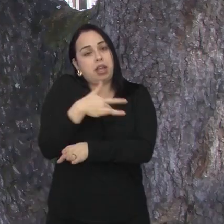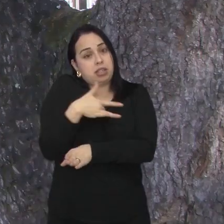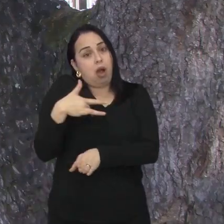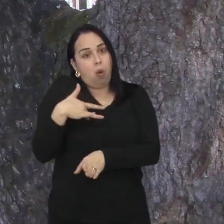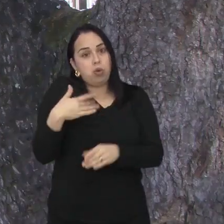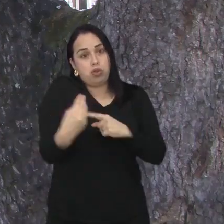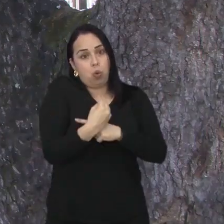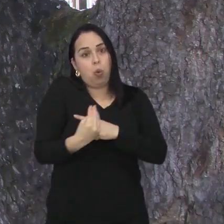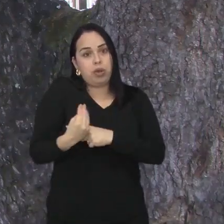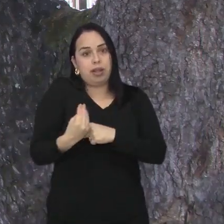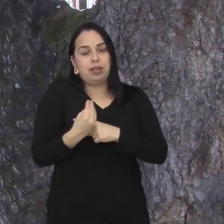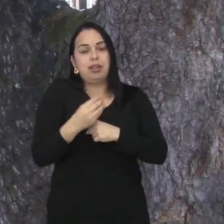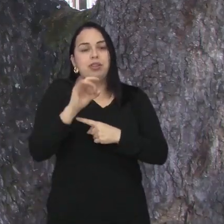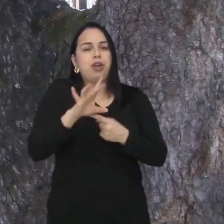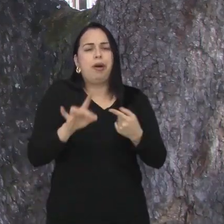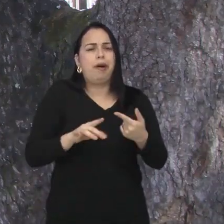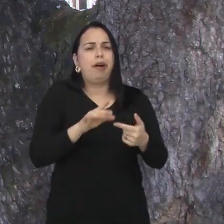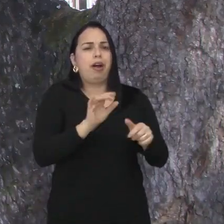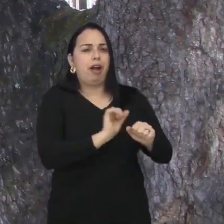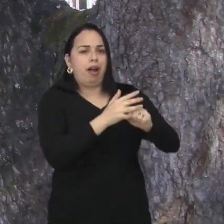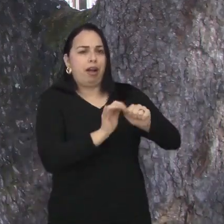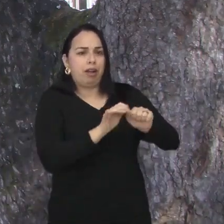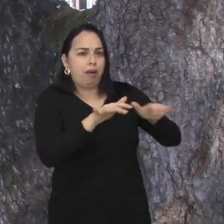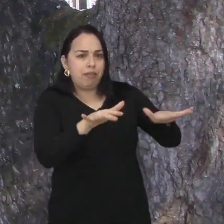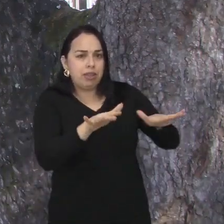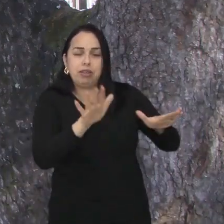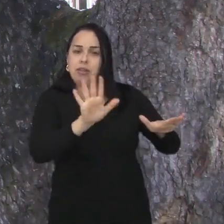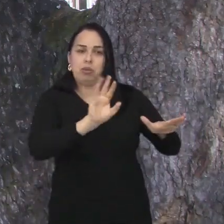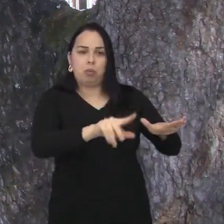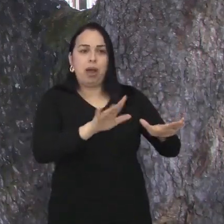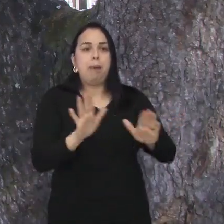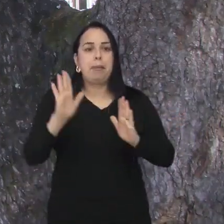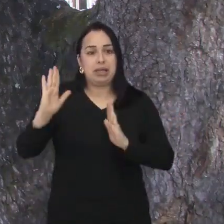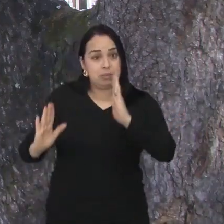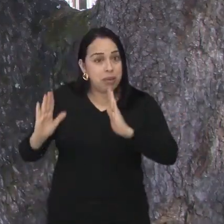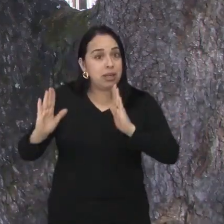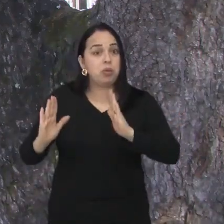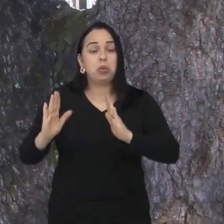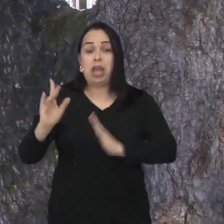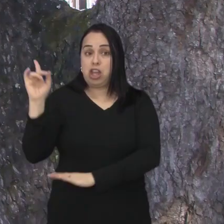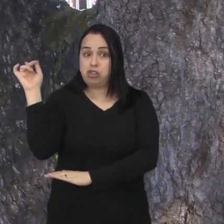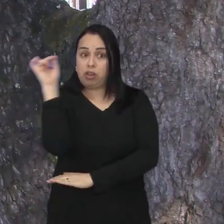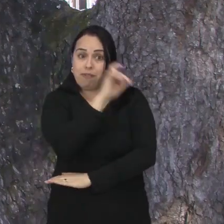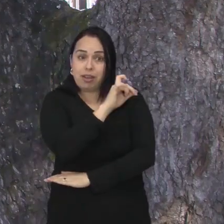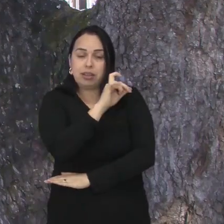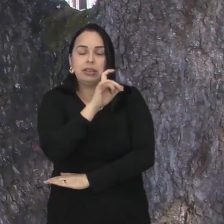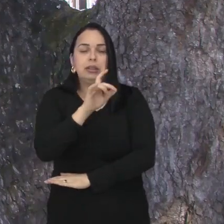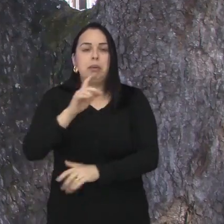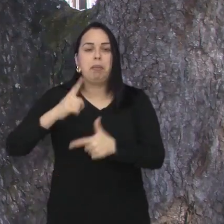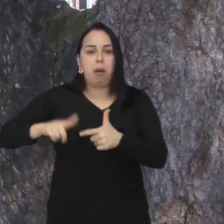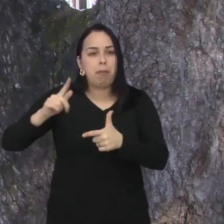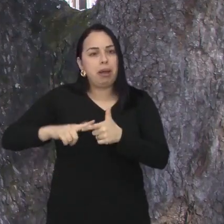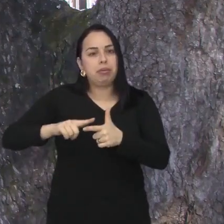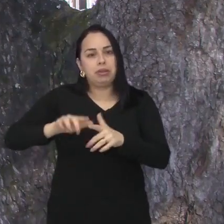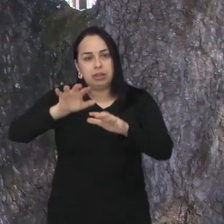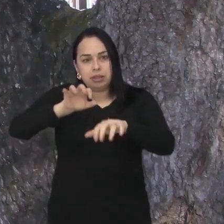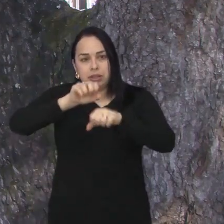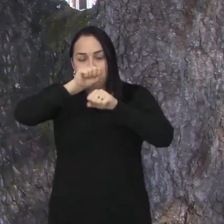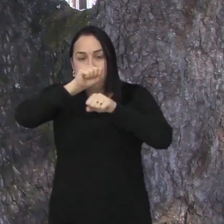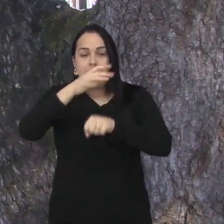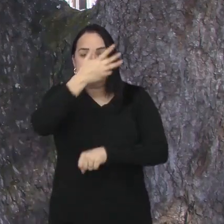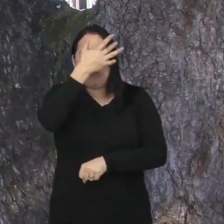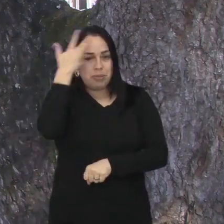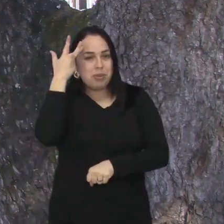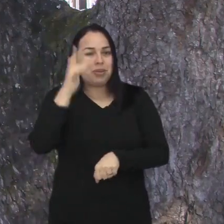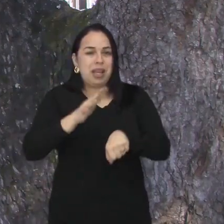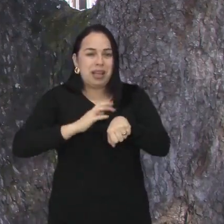de saúde. Não é só a questão da Covid, mas a gente sabe que essa época do ano é muito complicada para as síndromes respiratórias, ainda mais que já sofre de alergia,